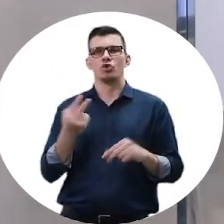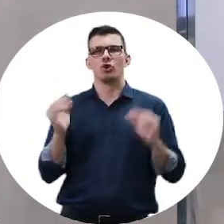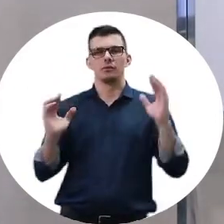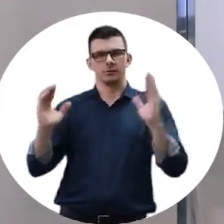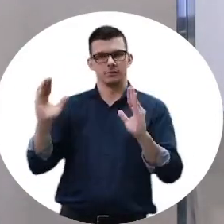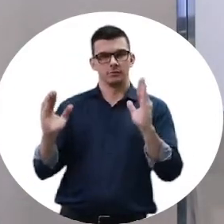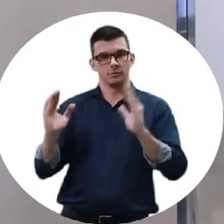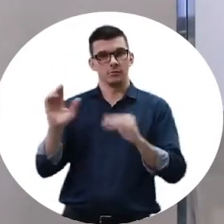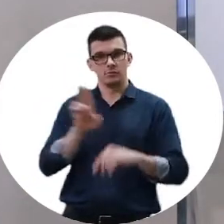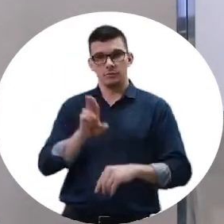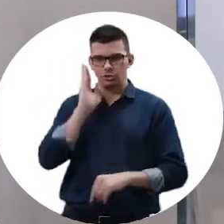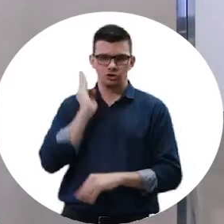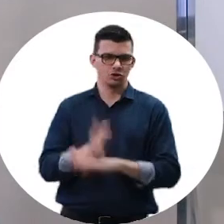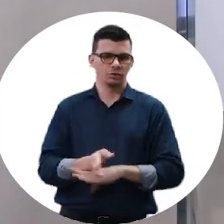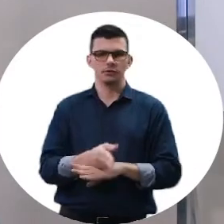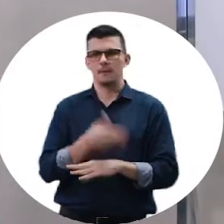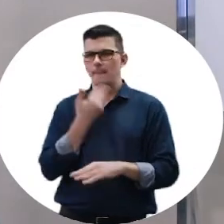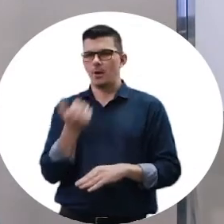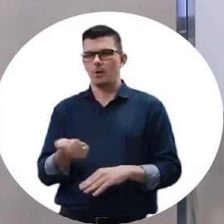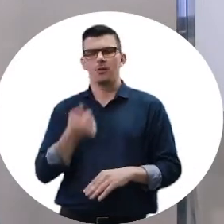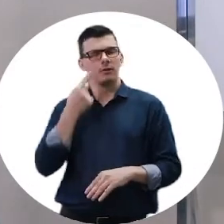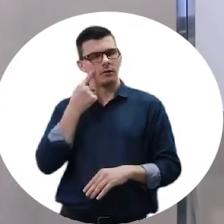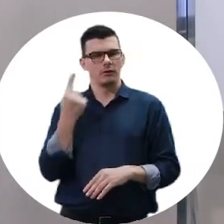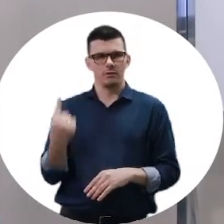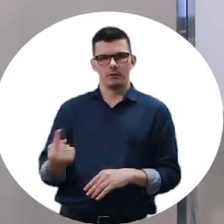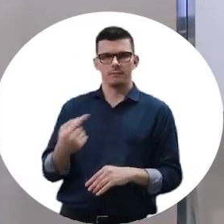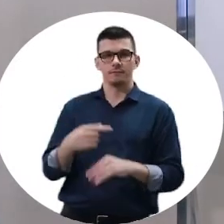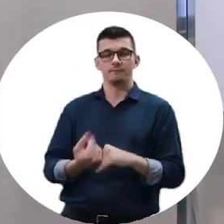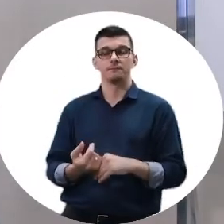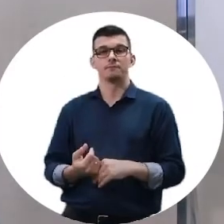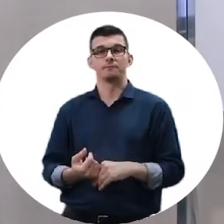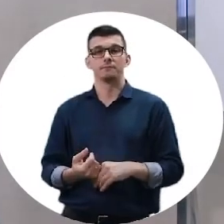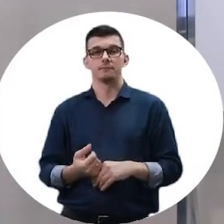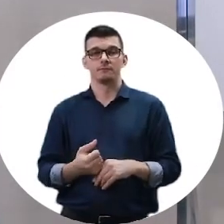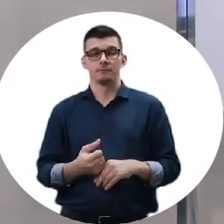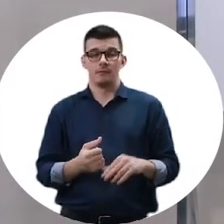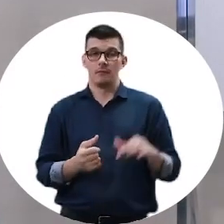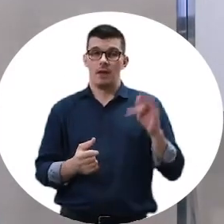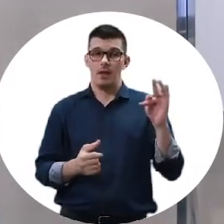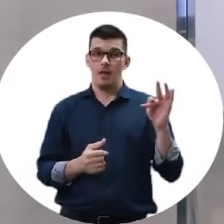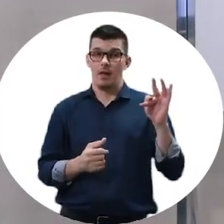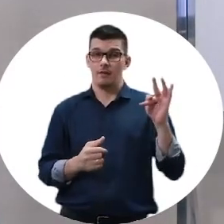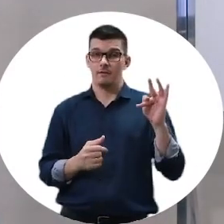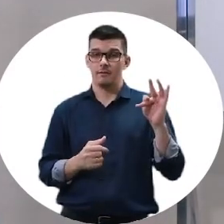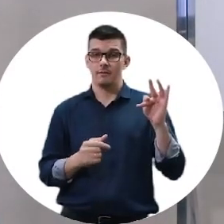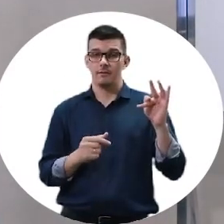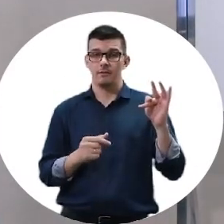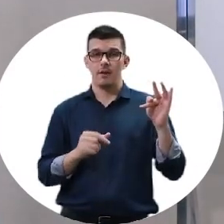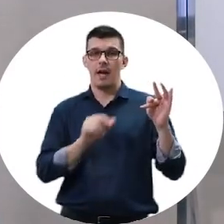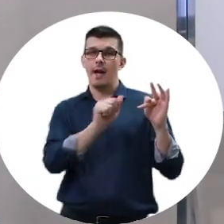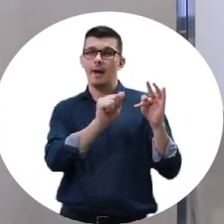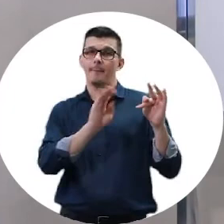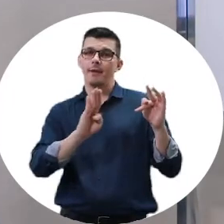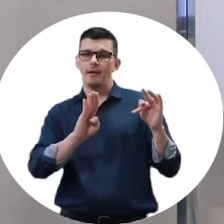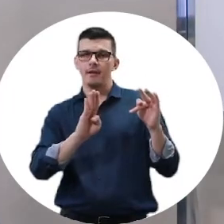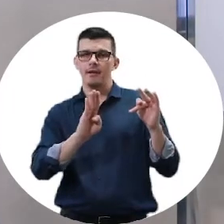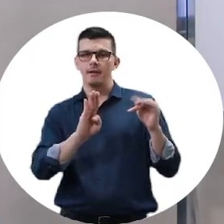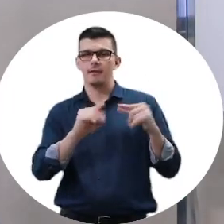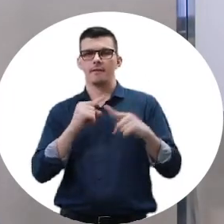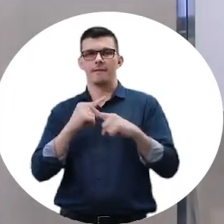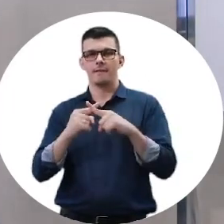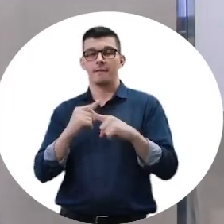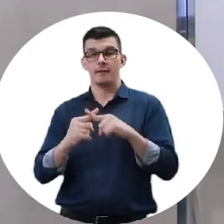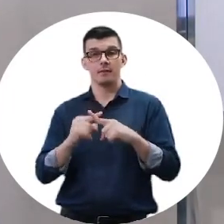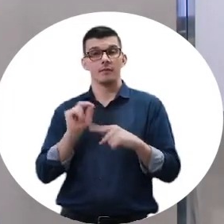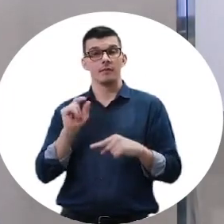2 está mais simples. Então, eu vou usar logo a equação 2. Na equação 2, eu vou ter que força que A faz em B. Quanto que é a massa de B?